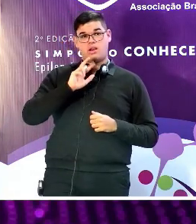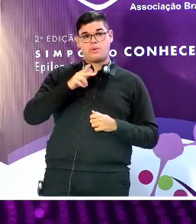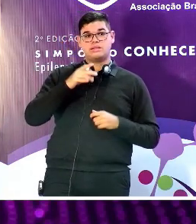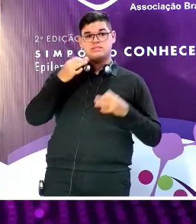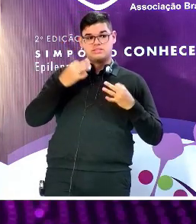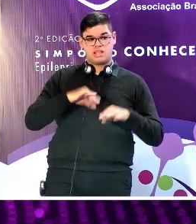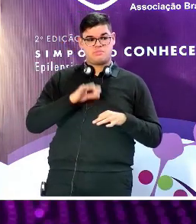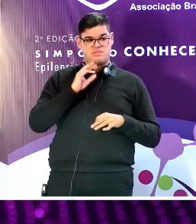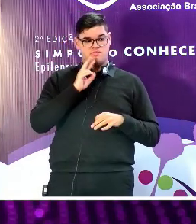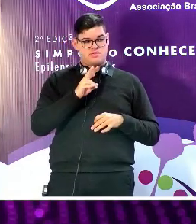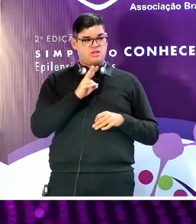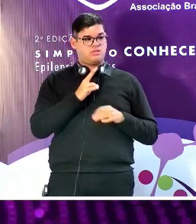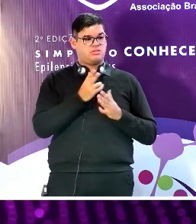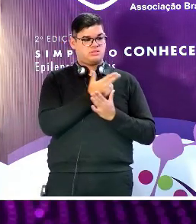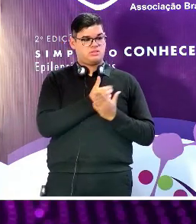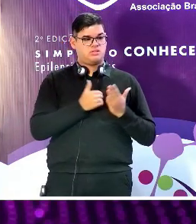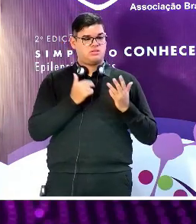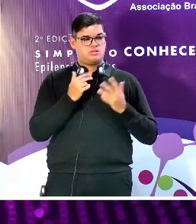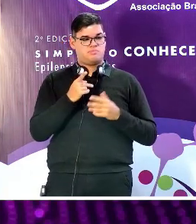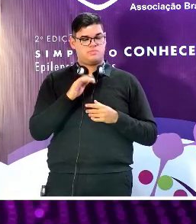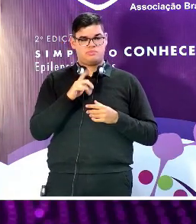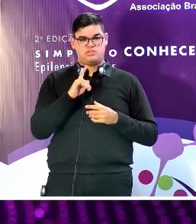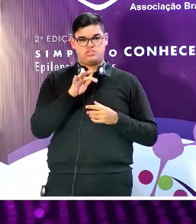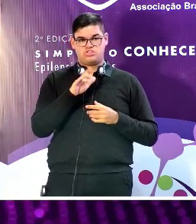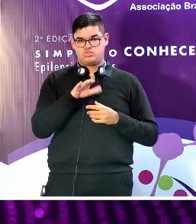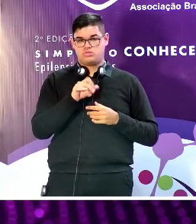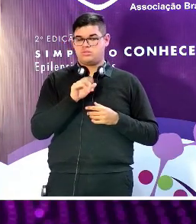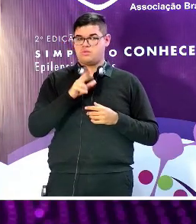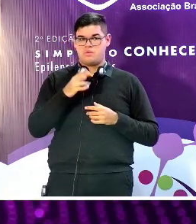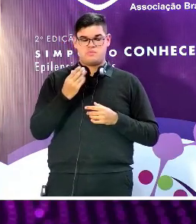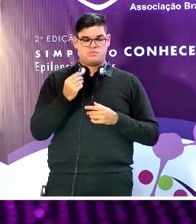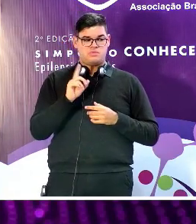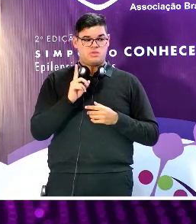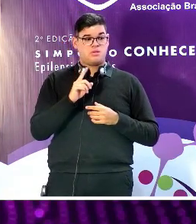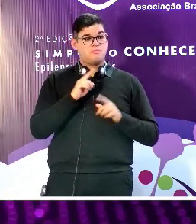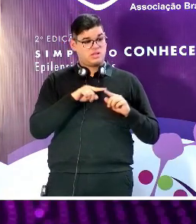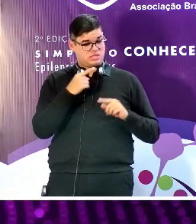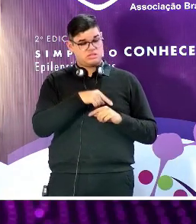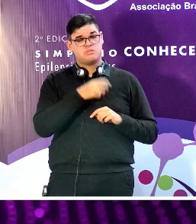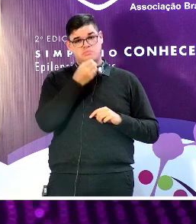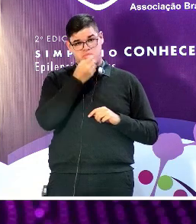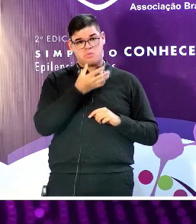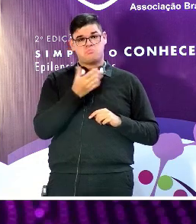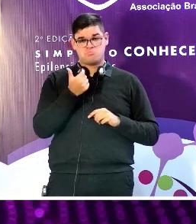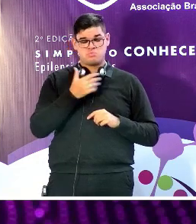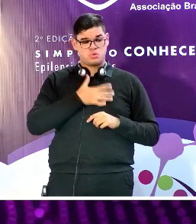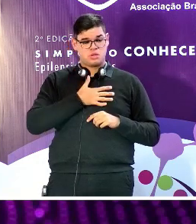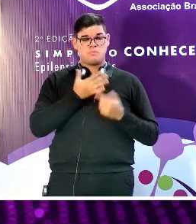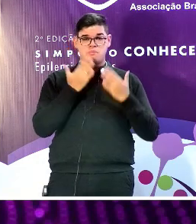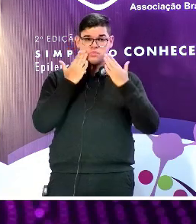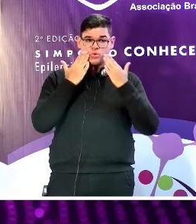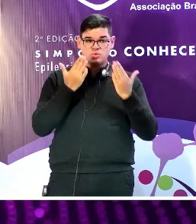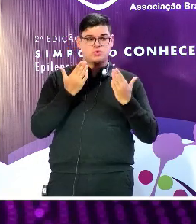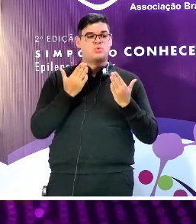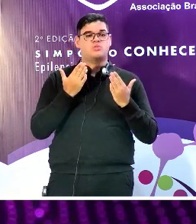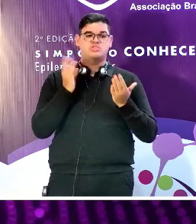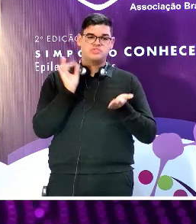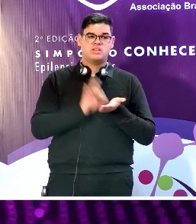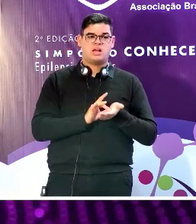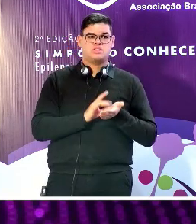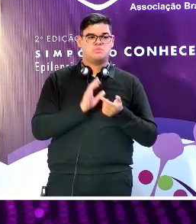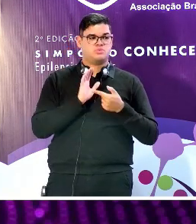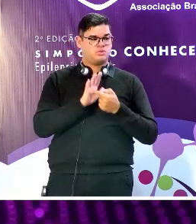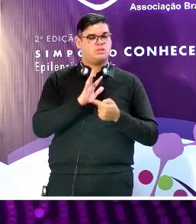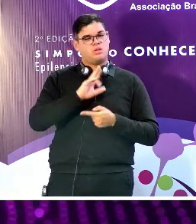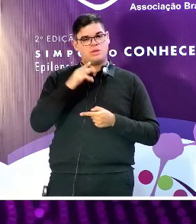de peptídeo, já errei muitos, mas esse ele ficou bom. Né? Ele mostrou uma atividade. Não é